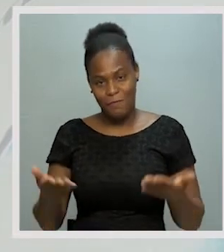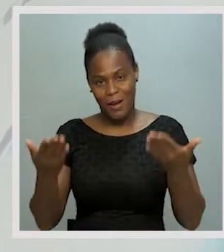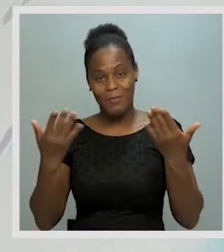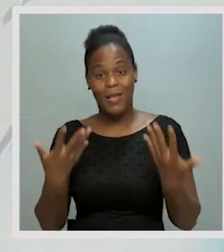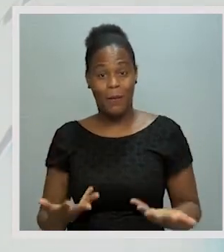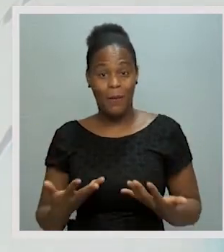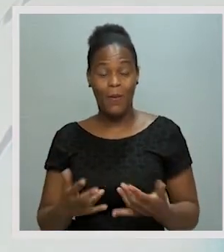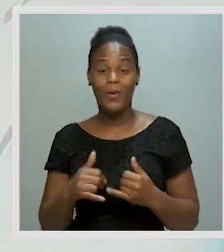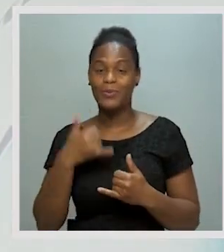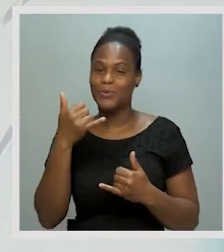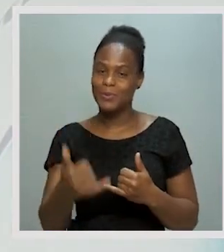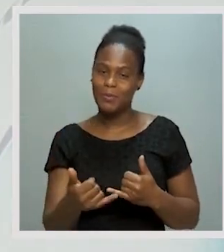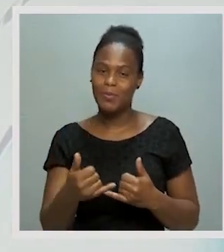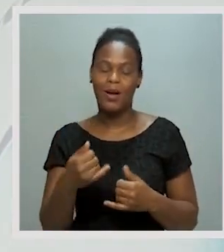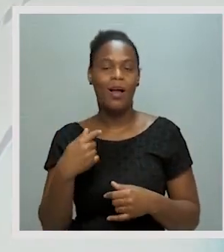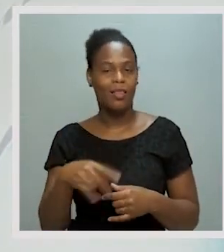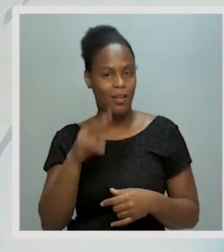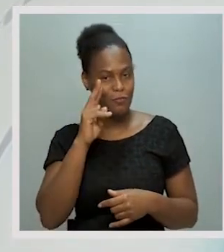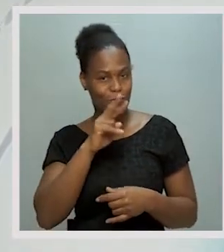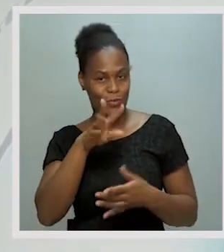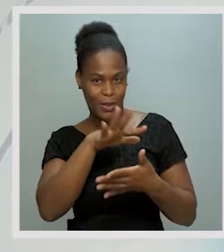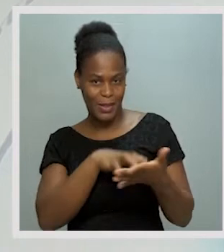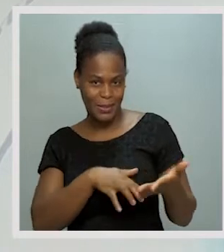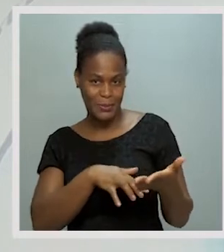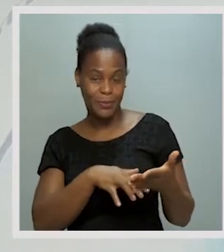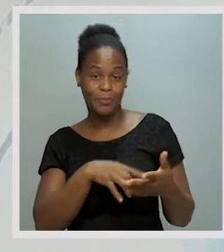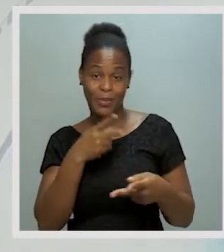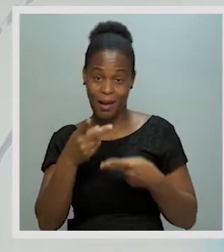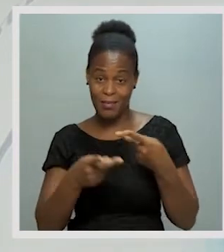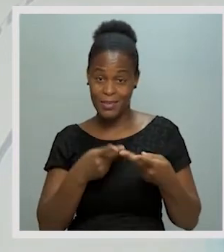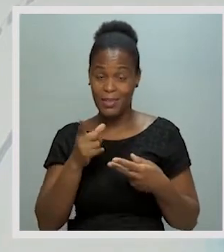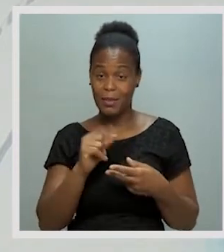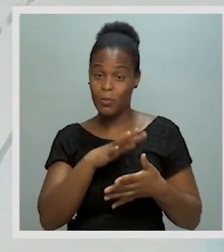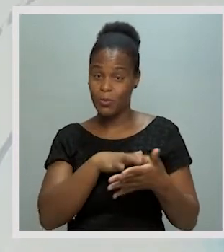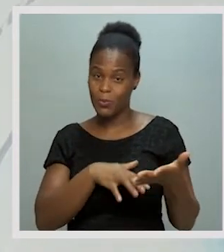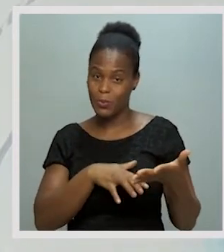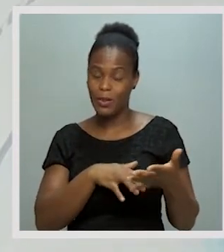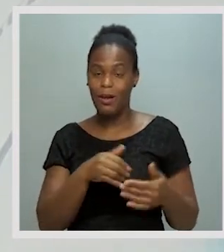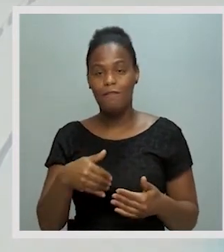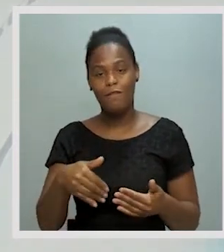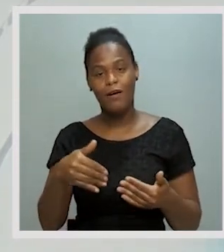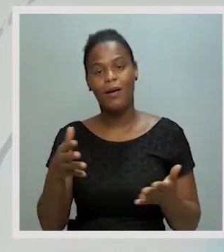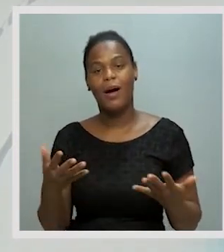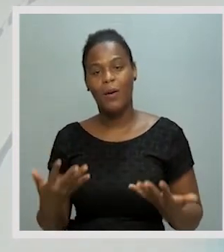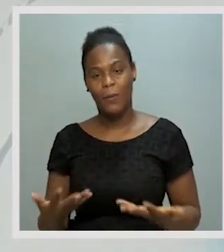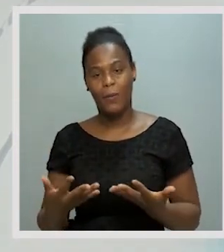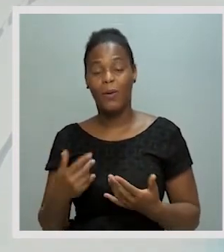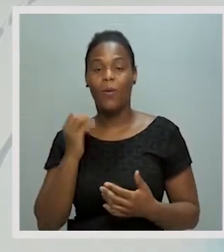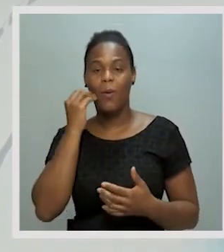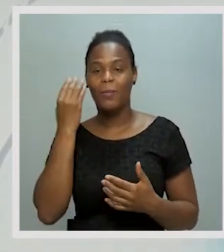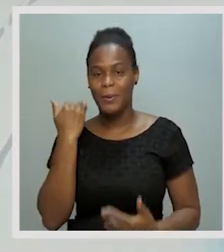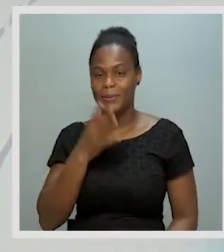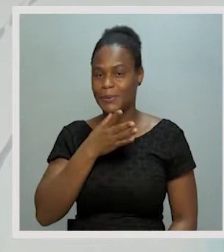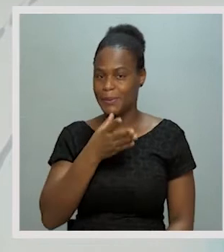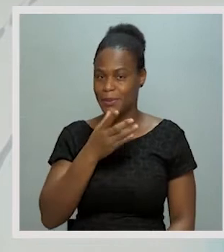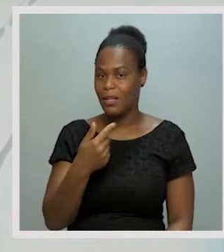Então vamos lá agora, depois de termos visto o texto e analisar o texto, vamos passar agora, como